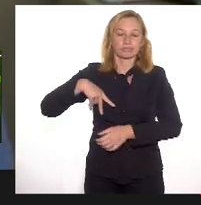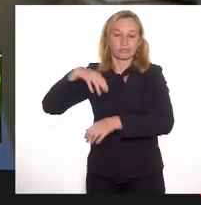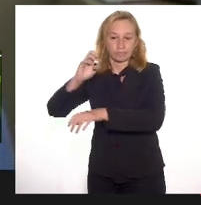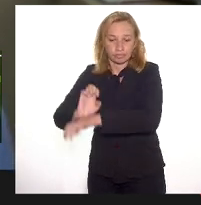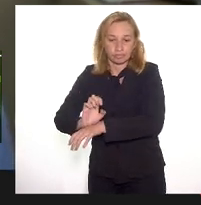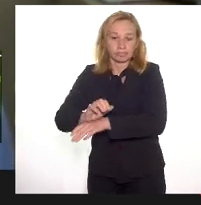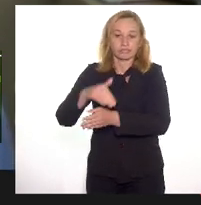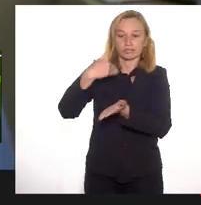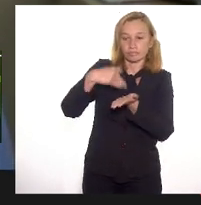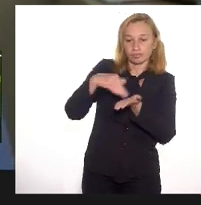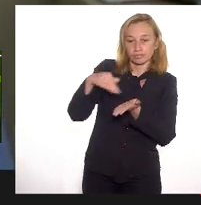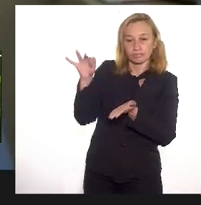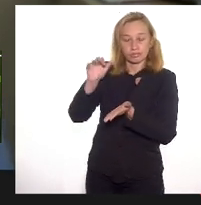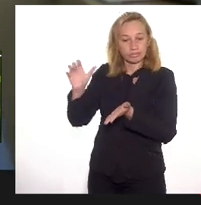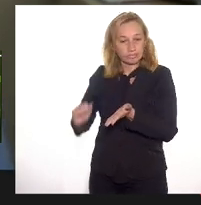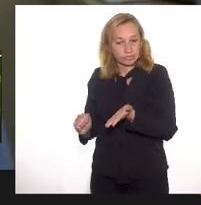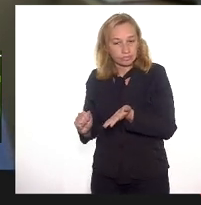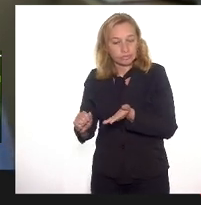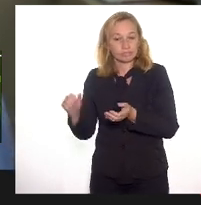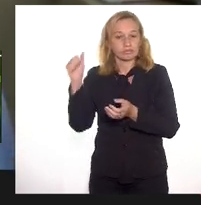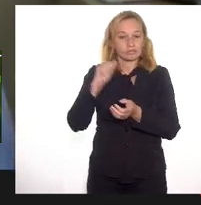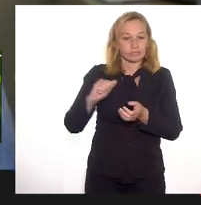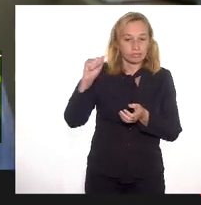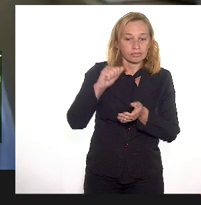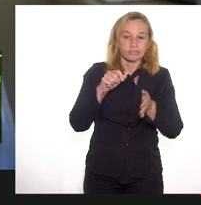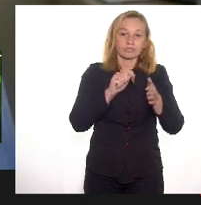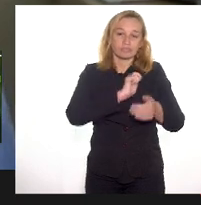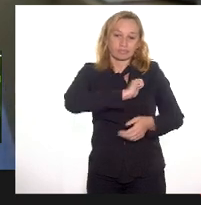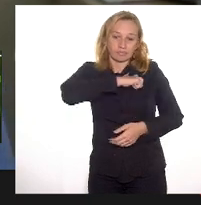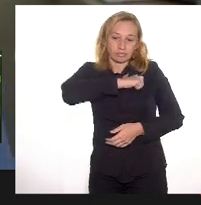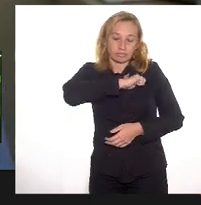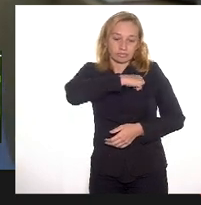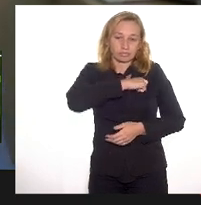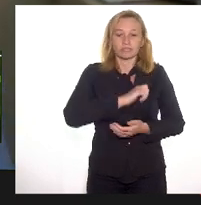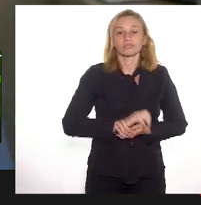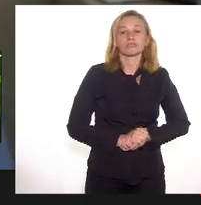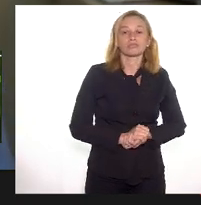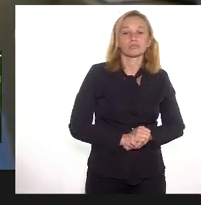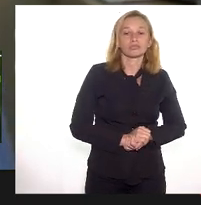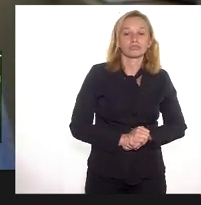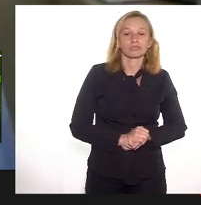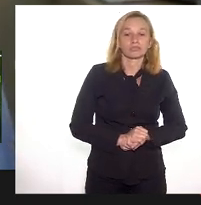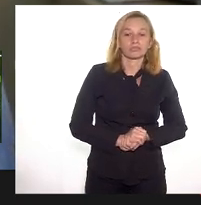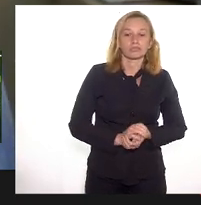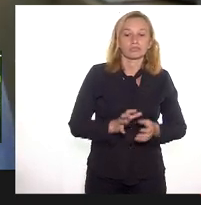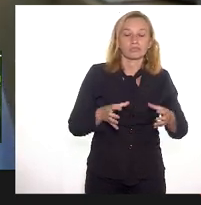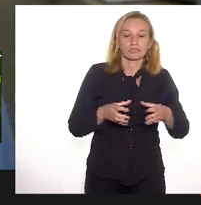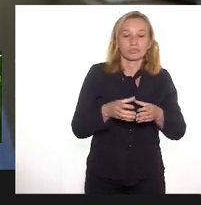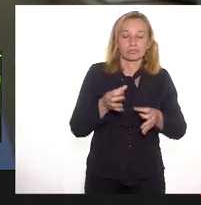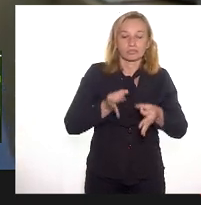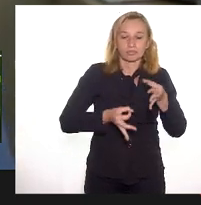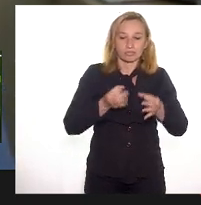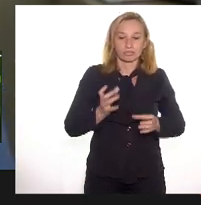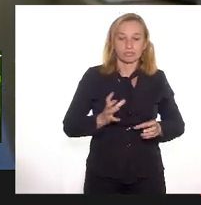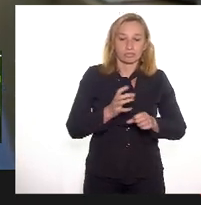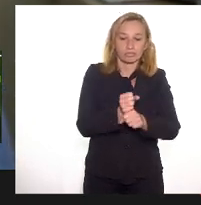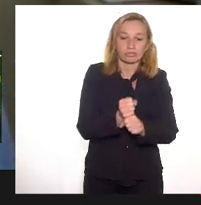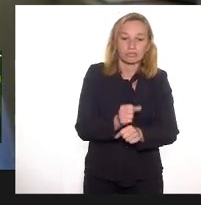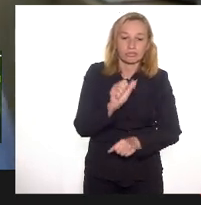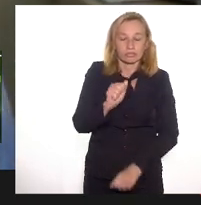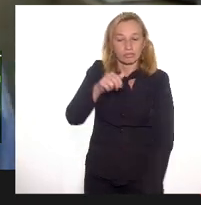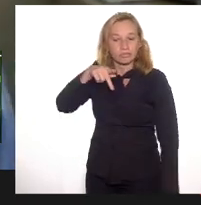Secretaria de Fazenda, Assessoria Fiscal, né? Tribunal de Contas,